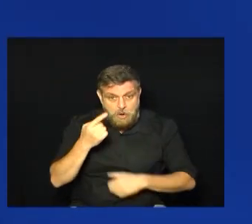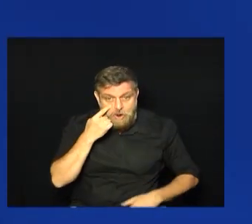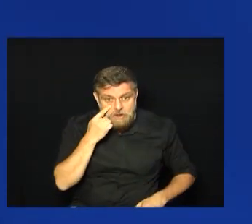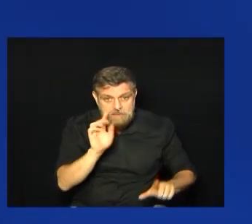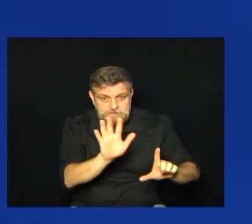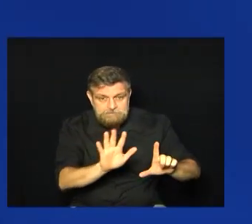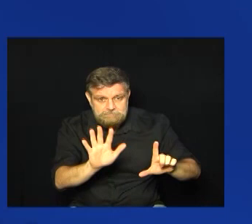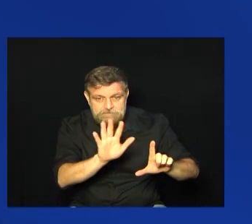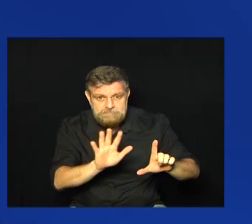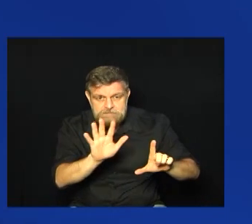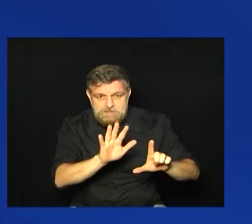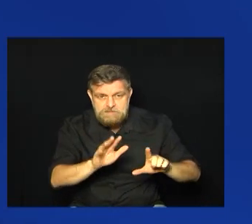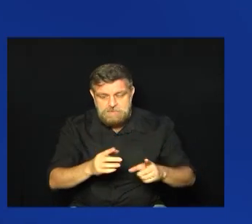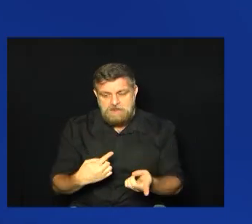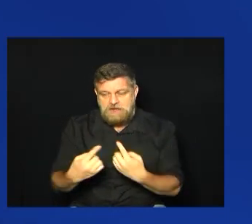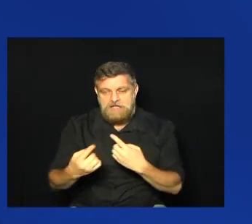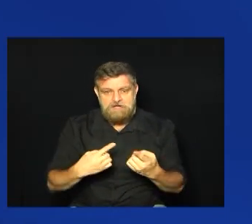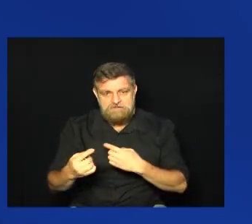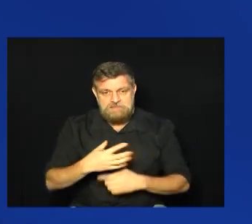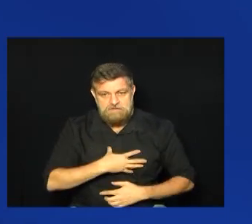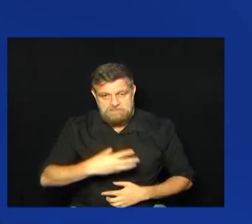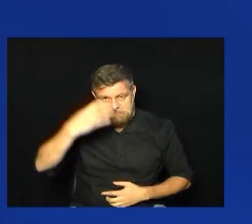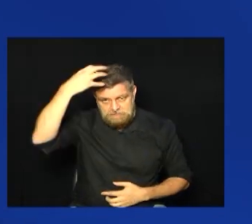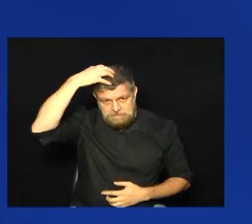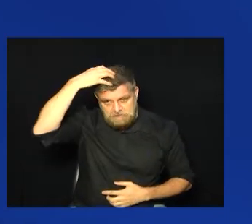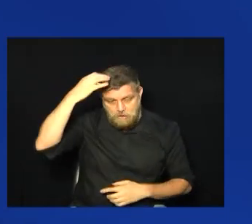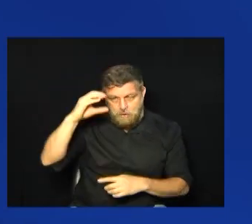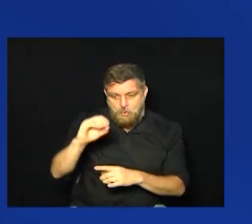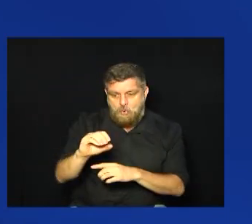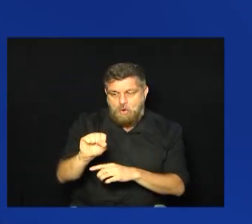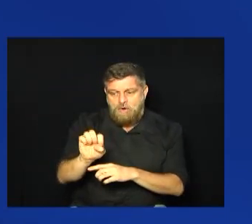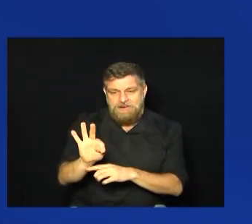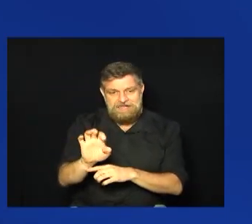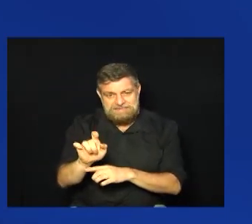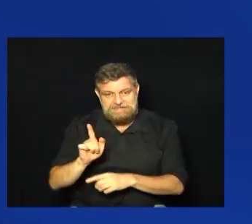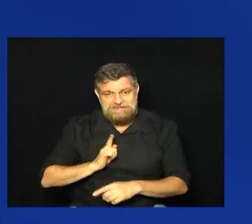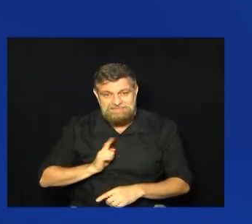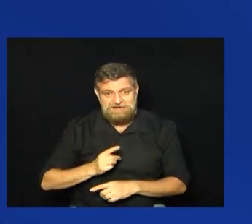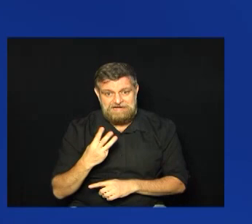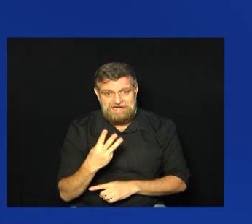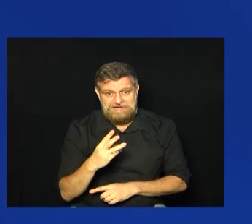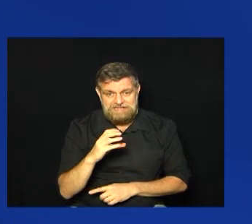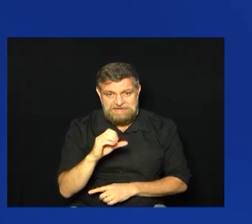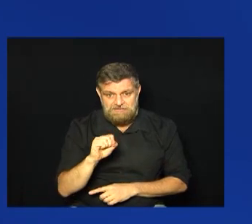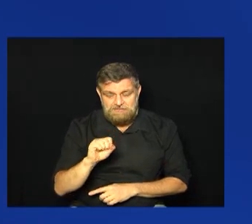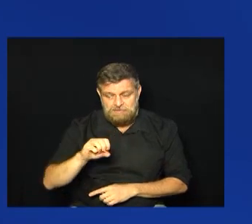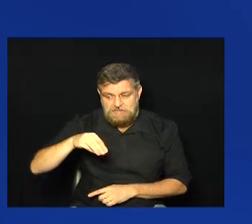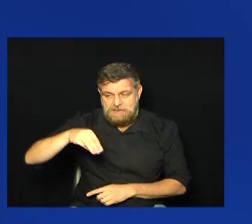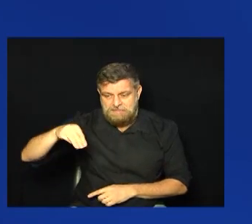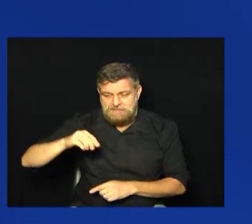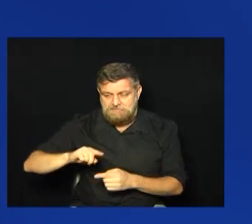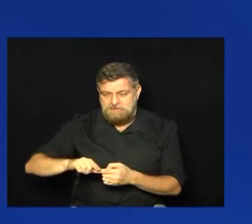imagens da Princesa do Oeste. Então, de acordo com a Defesa Civil, foram 38 milímetros